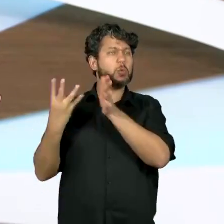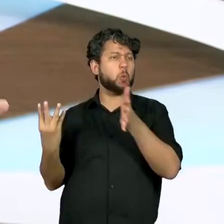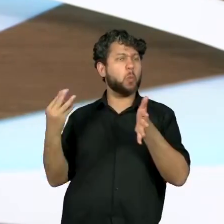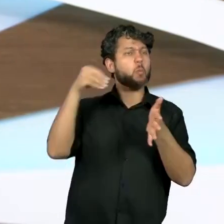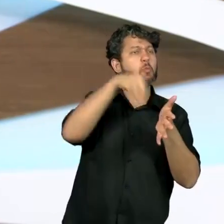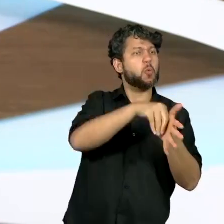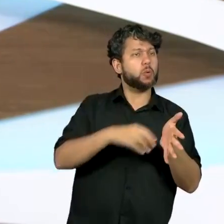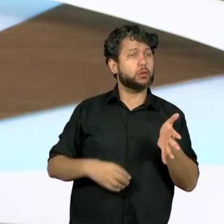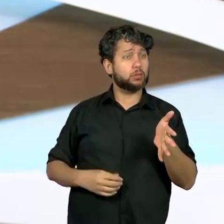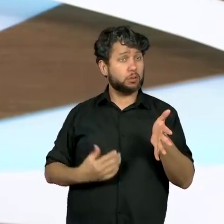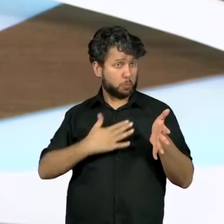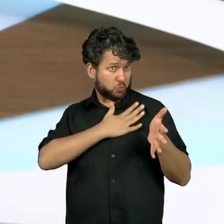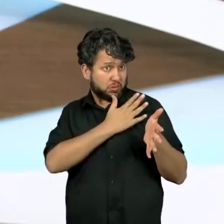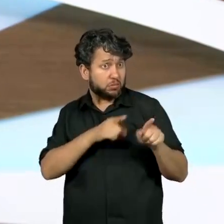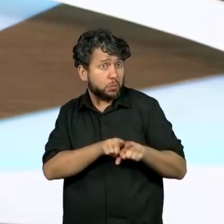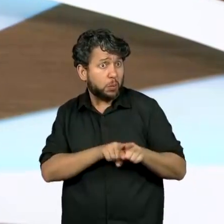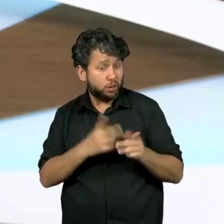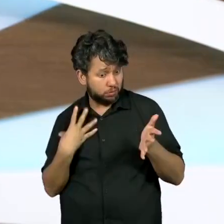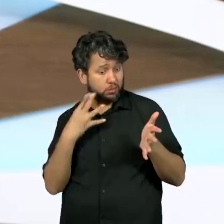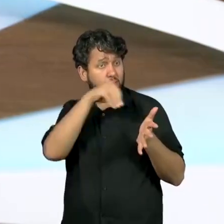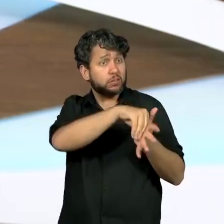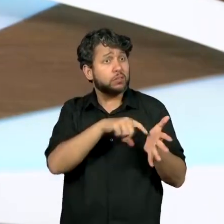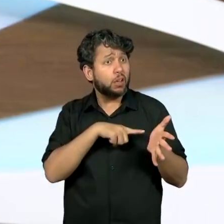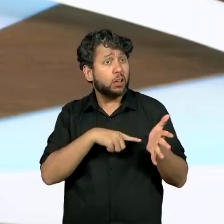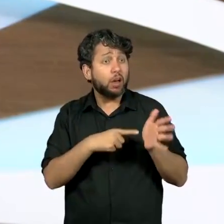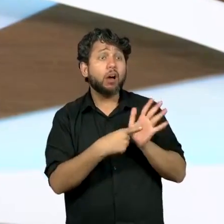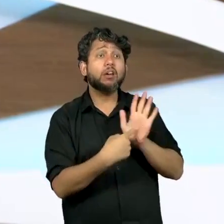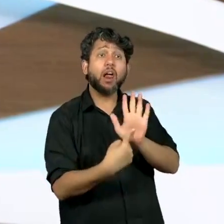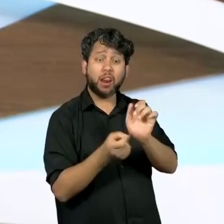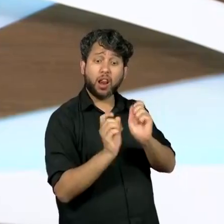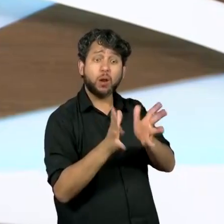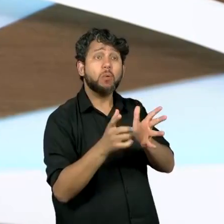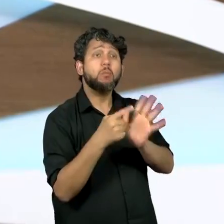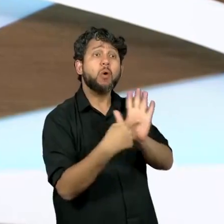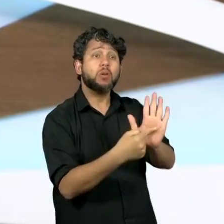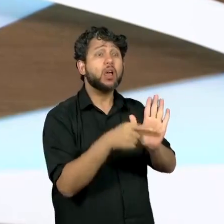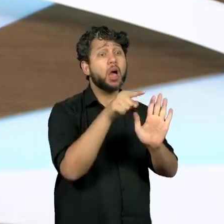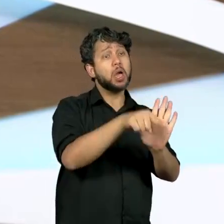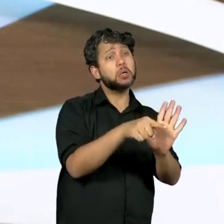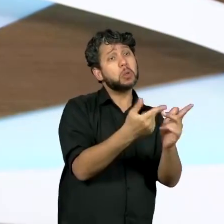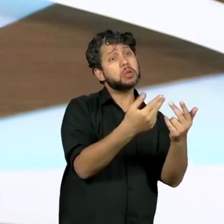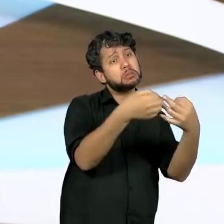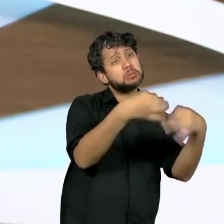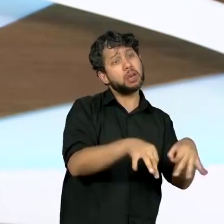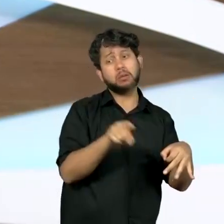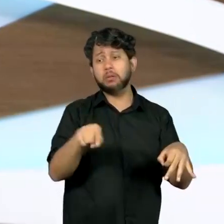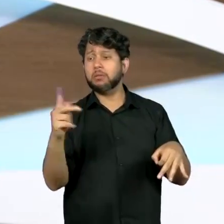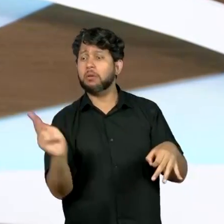e quem é desviante e que determina também uma equação que é quem é que pode